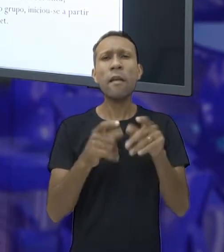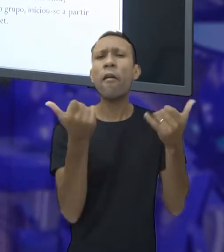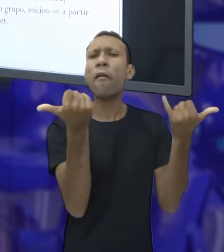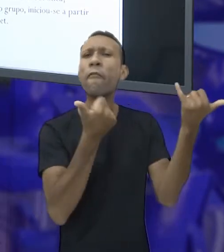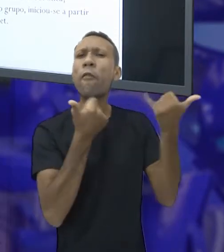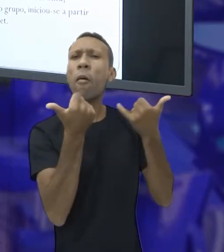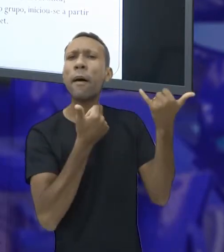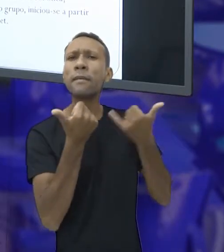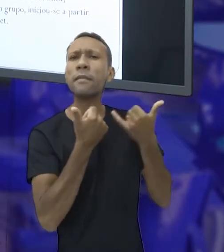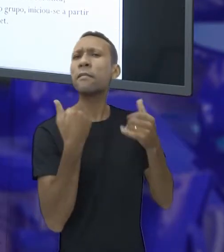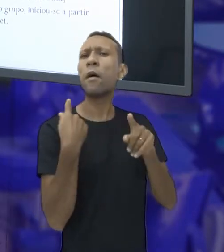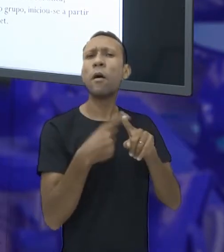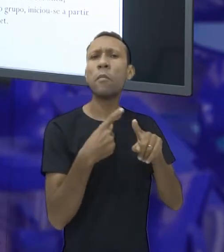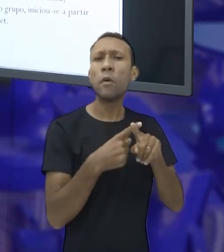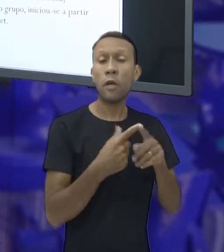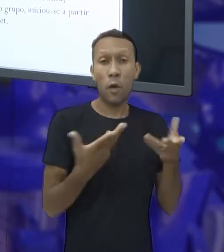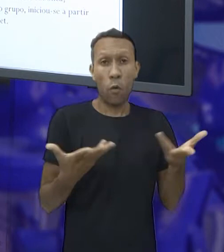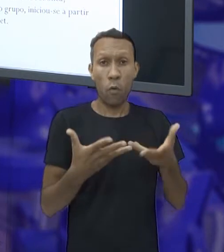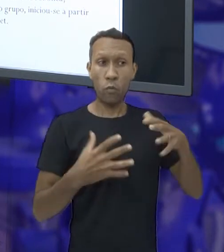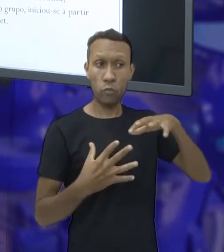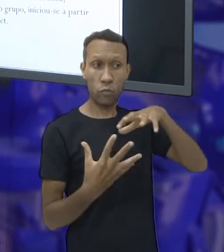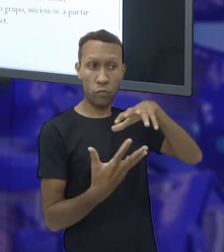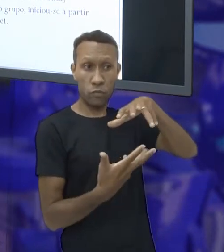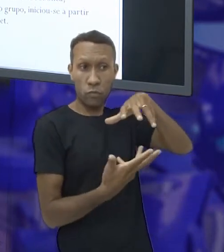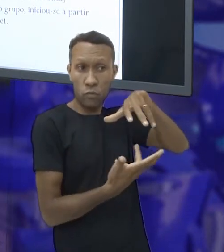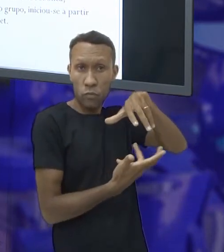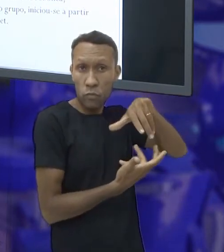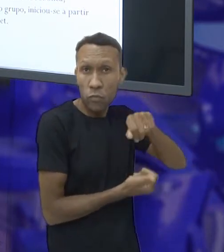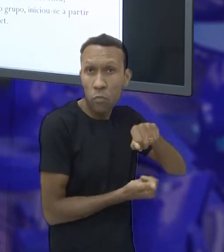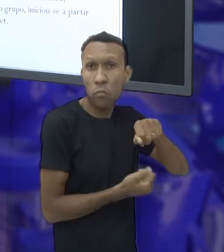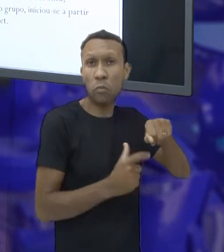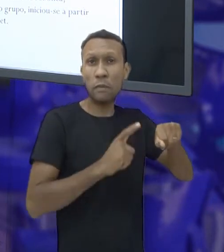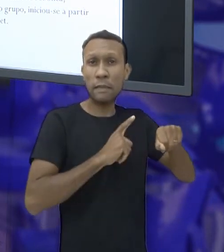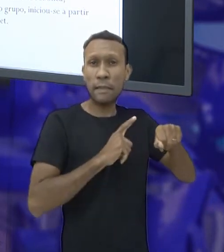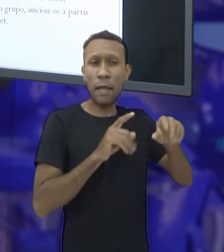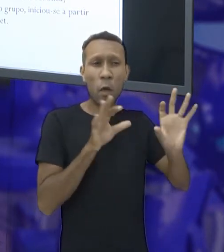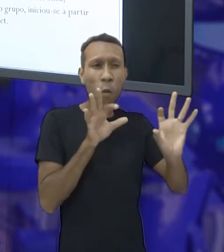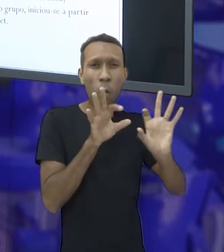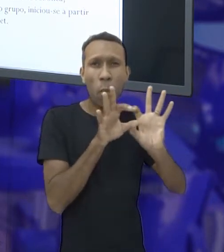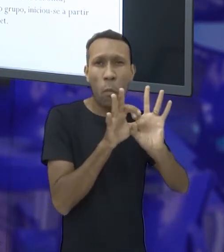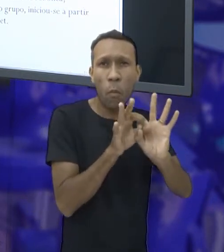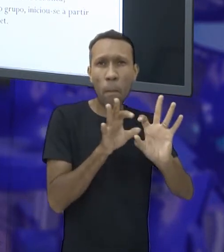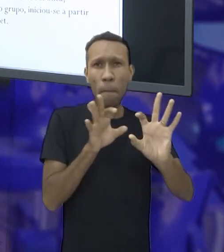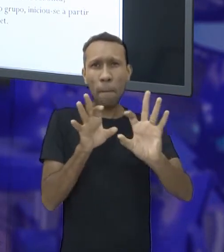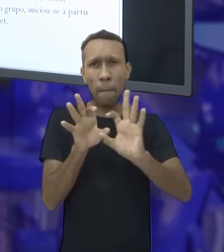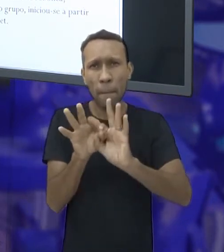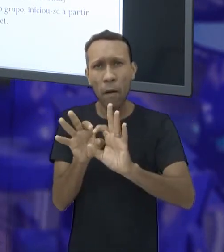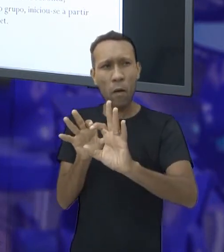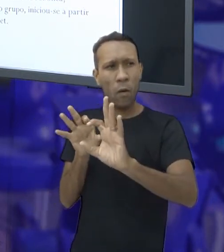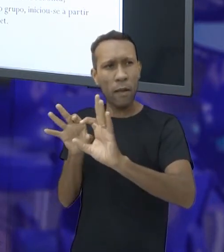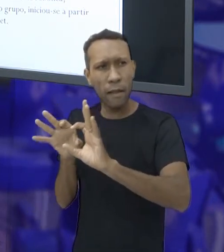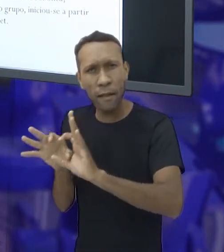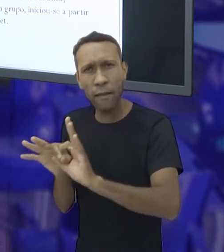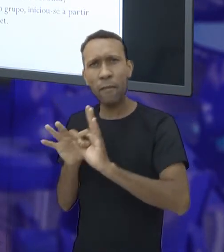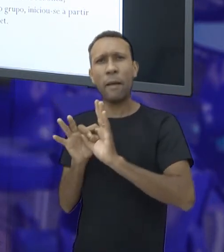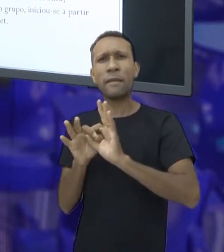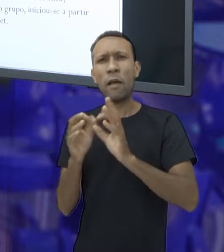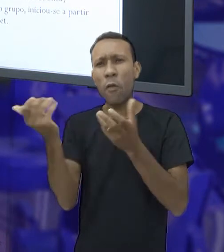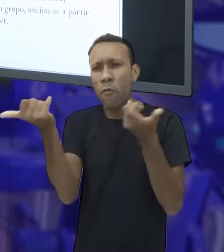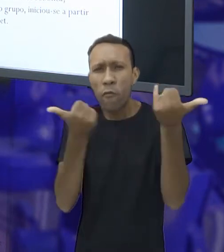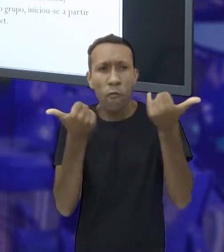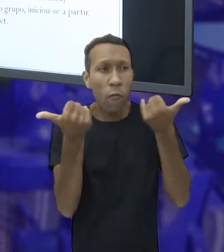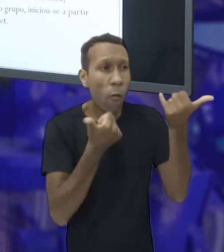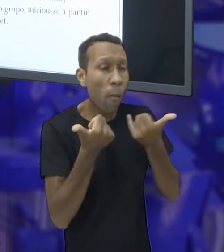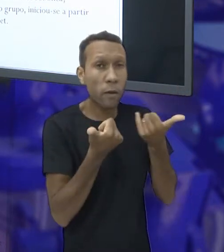por quê? Porque vivemos num mundo totalmente conectado, o mundo da informação. Hoje nós somos